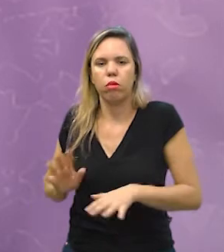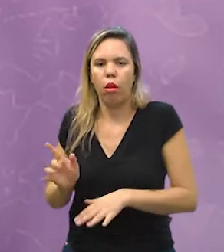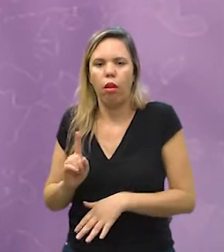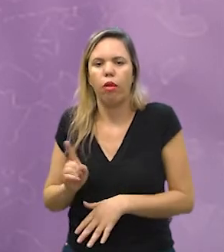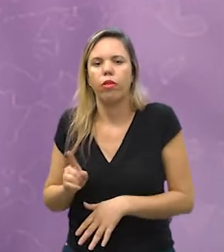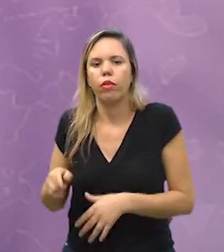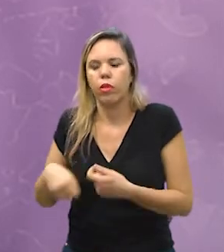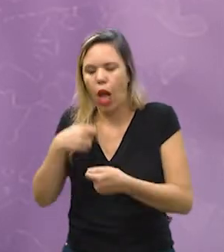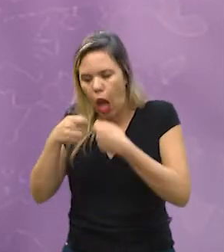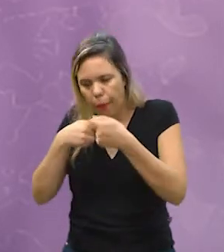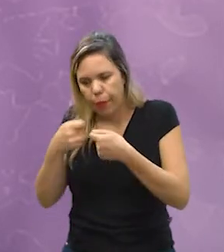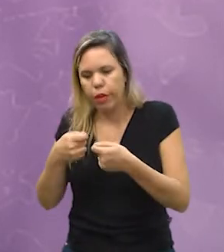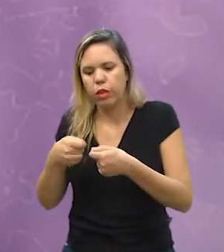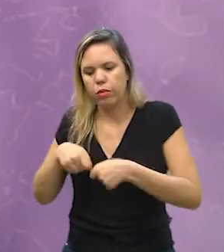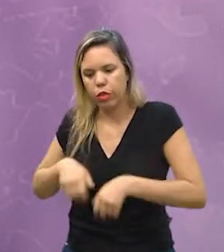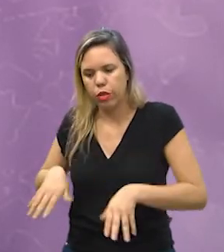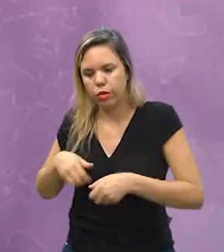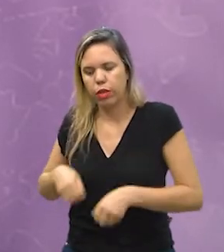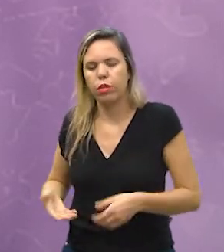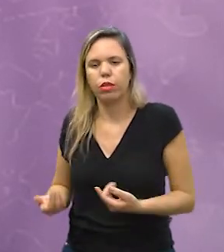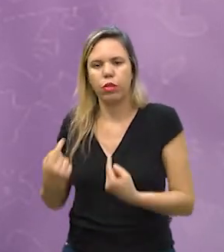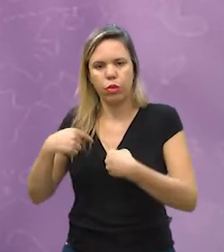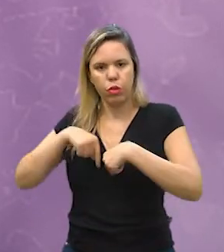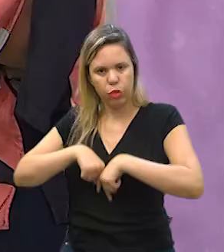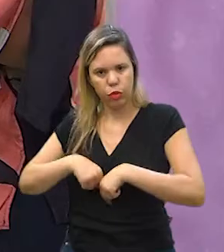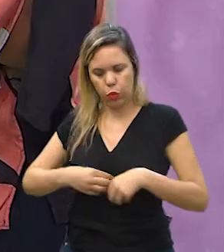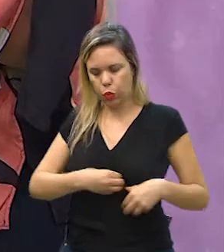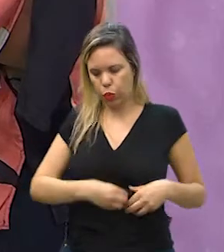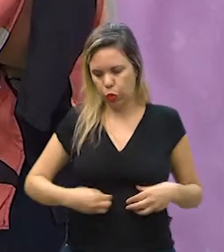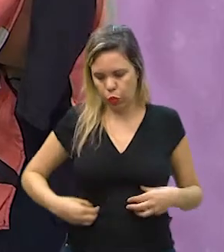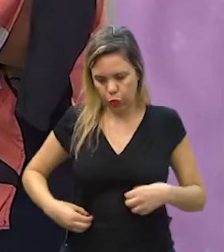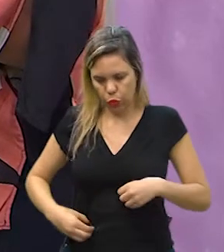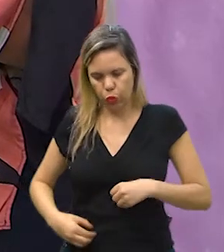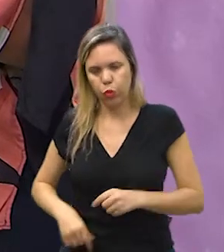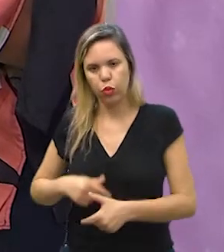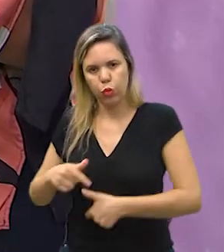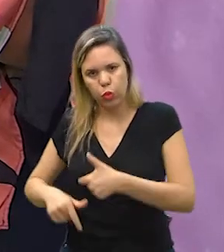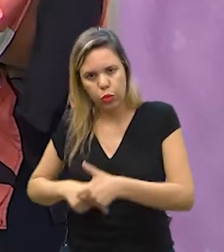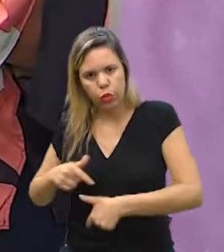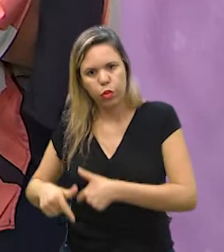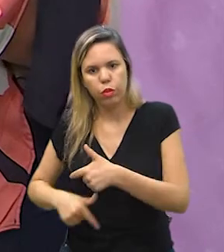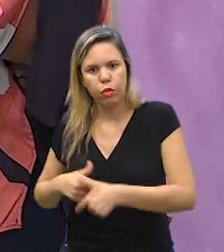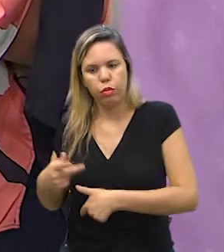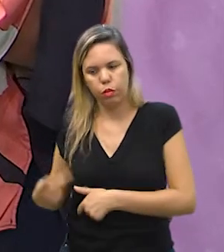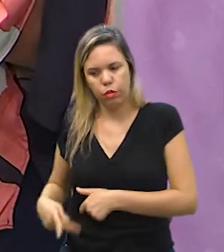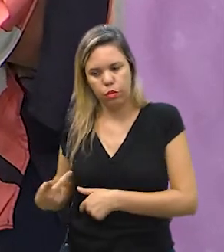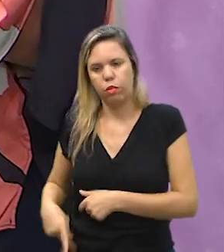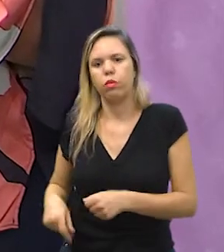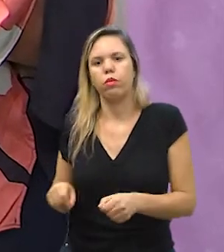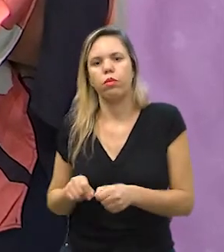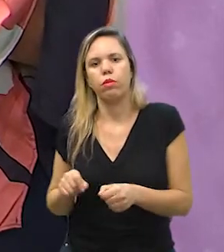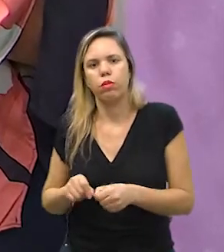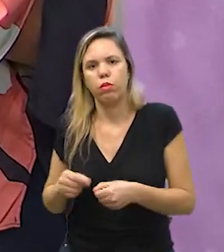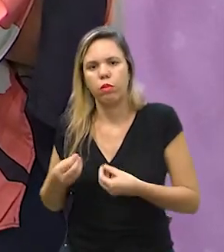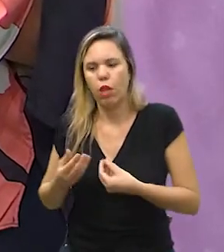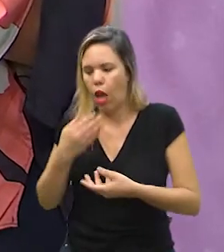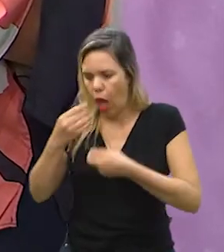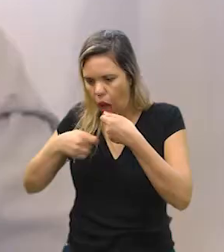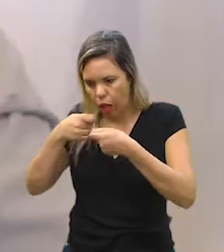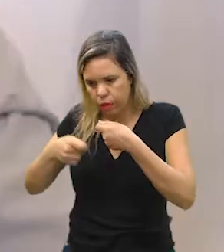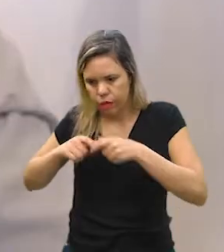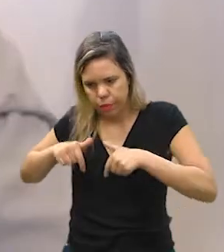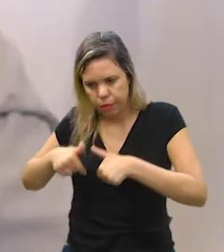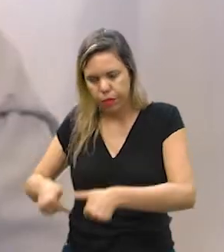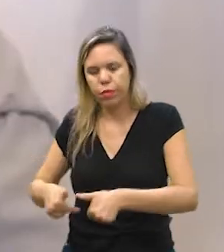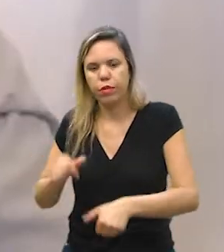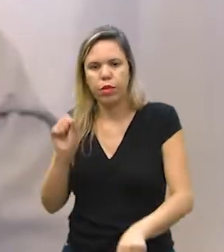vai dando, ele entra dentro do nosso intestino e vai exercendo sua ação. E enquanto você estiver dando, ele vai exercendo sua ação.